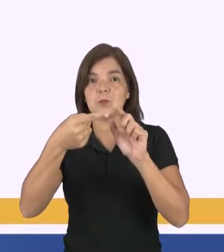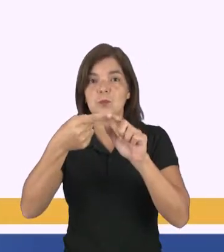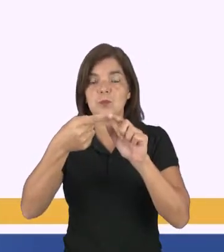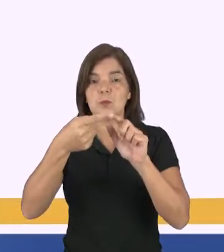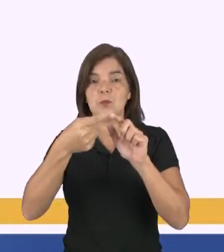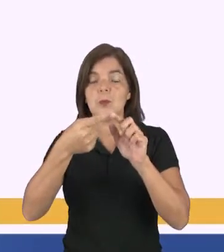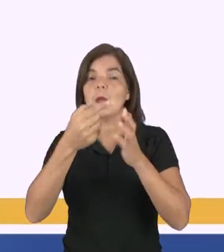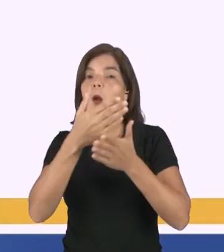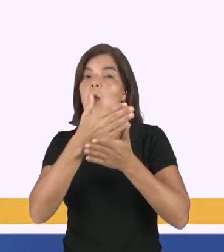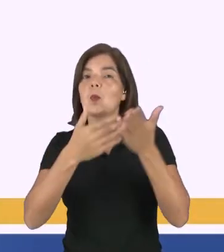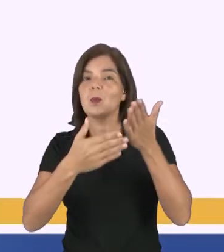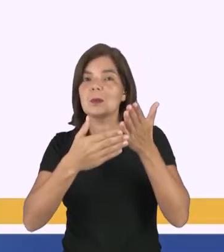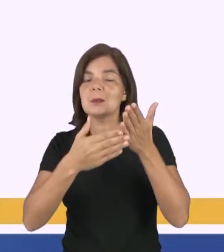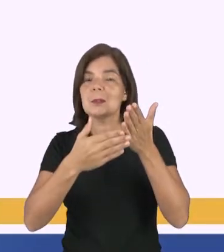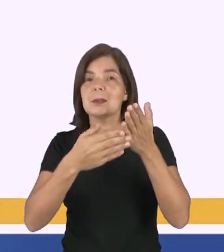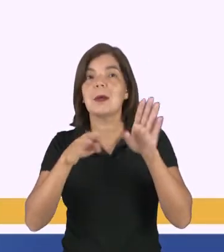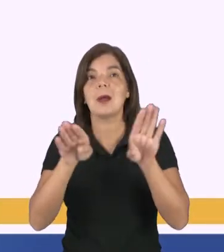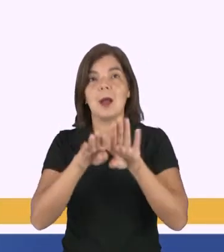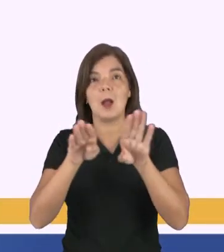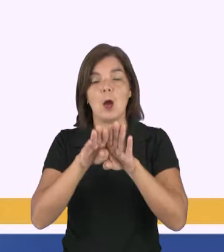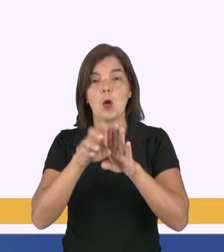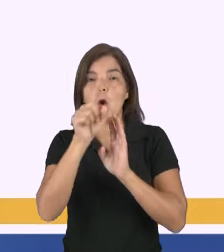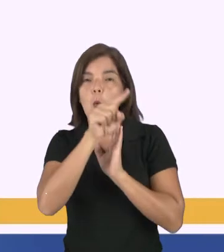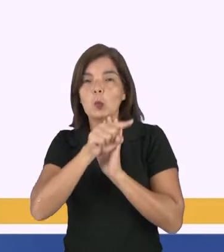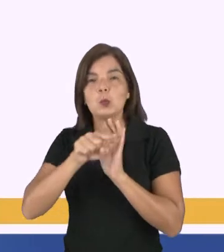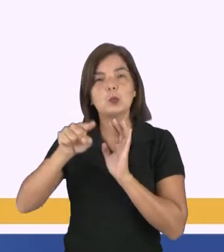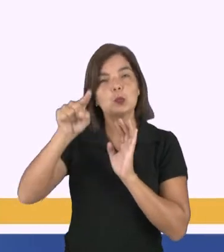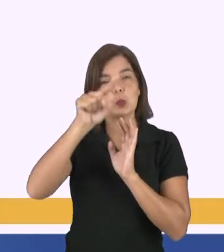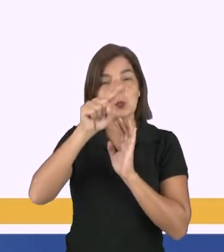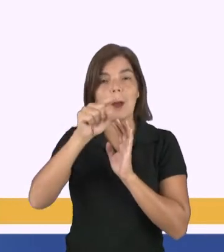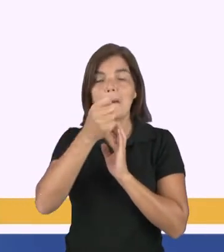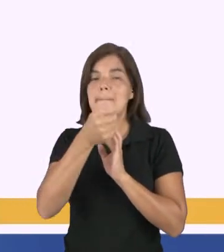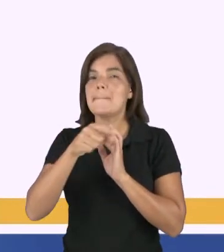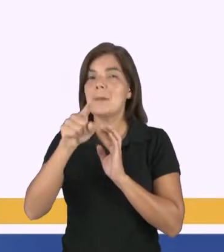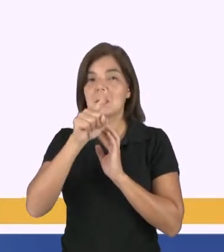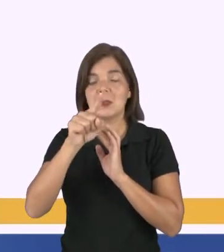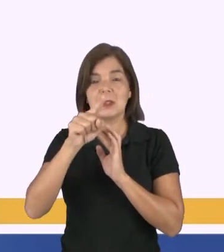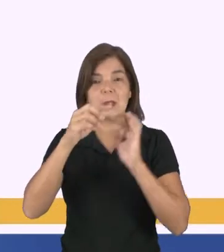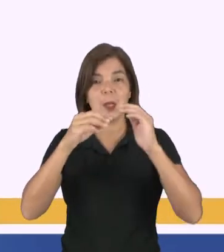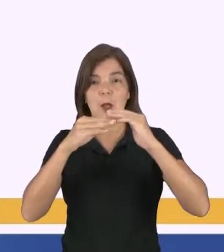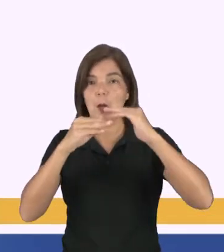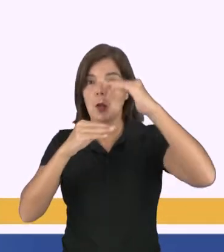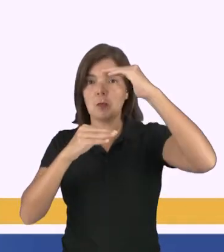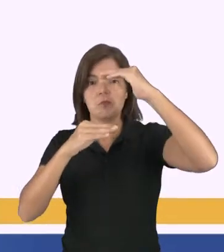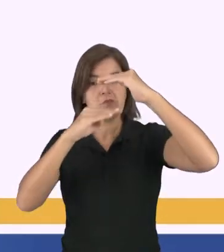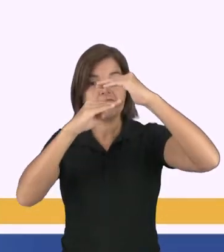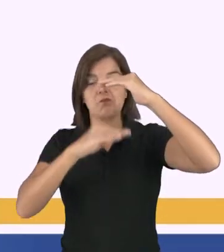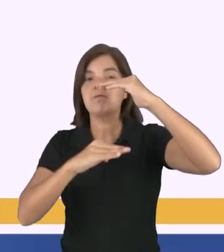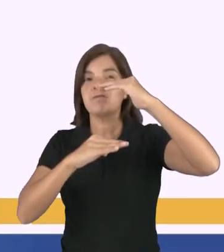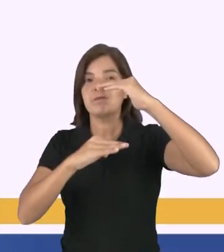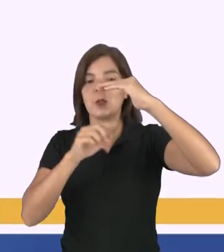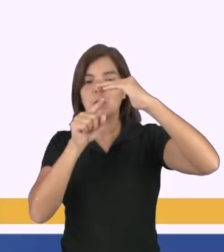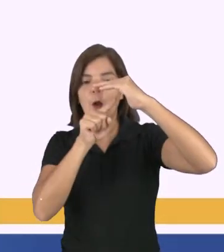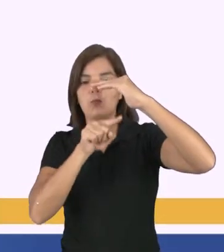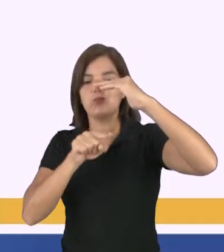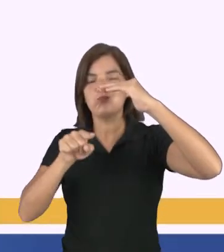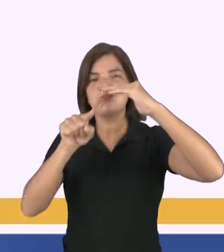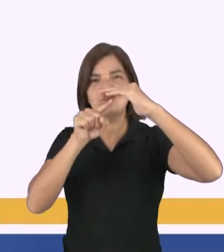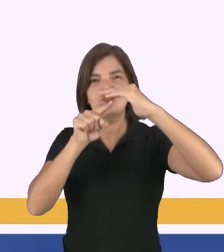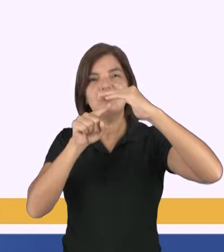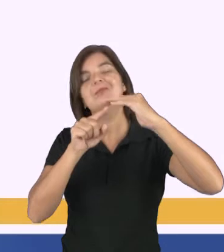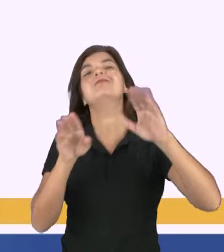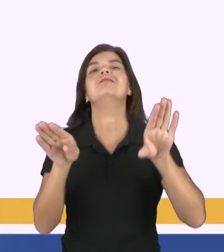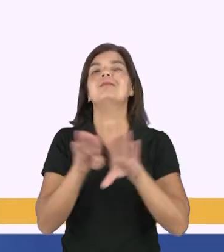cortada pela linha quando ela está escrita no espaço ela não encosta nem na linha de cima nem na linha de baixo